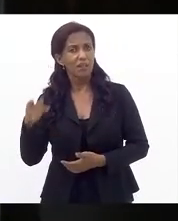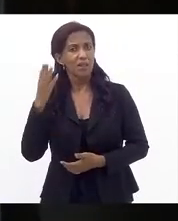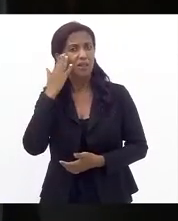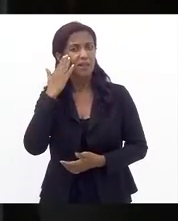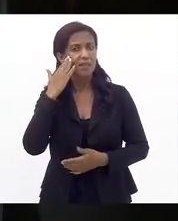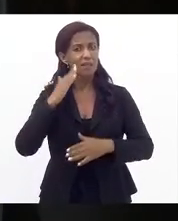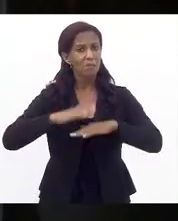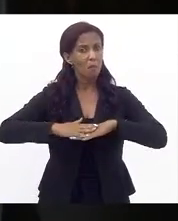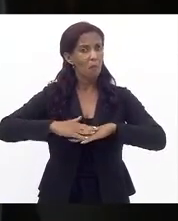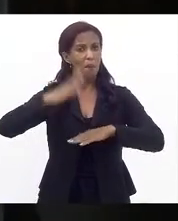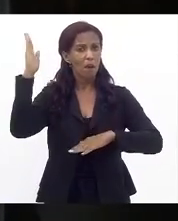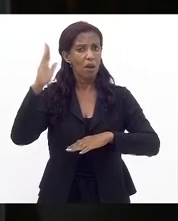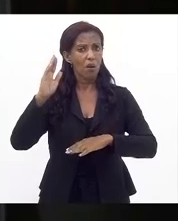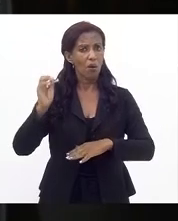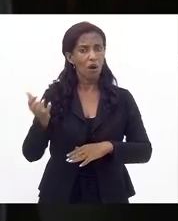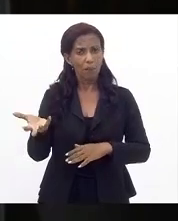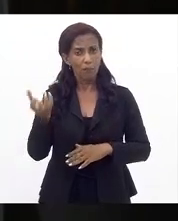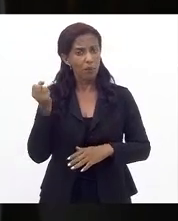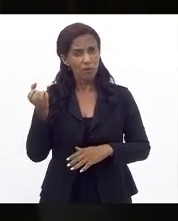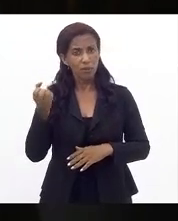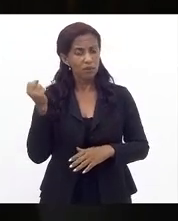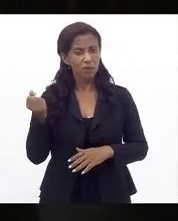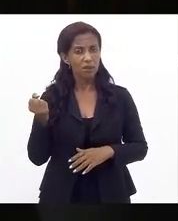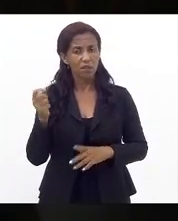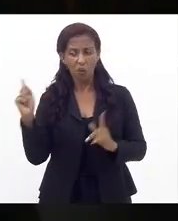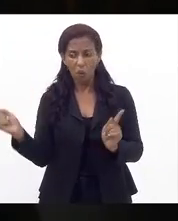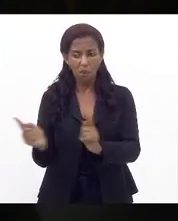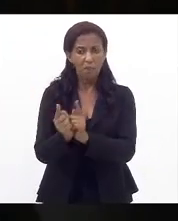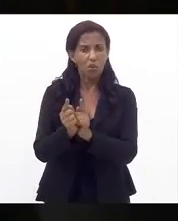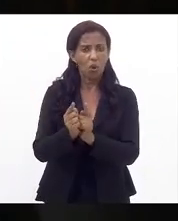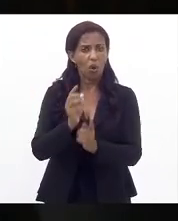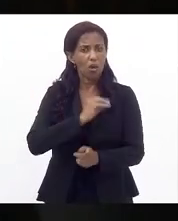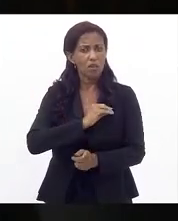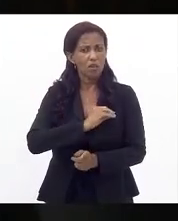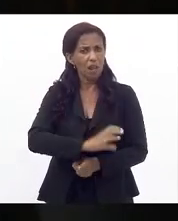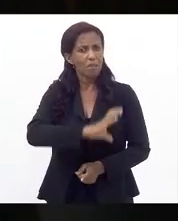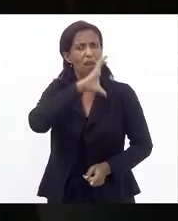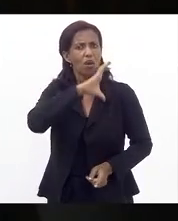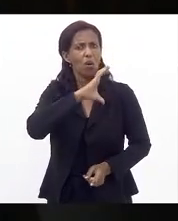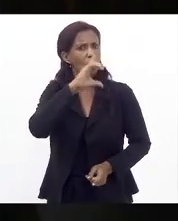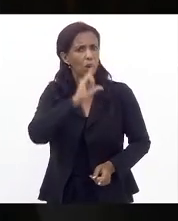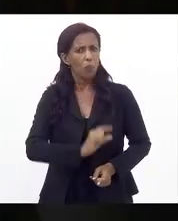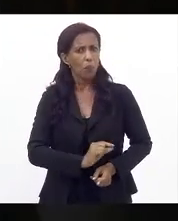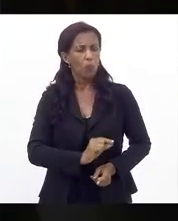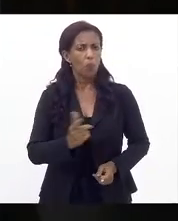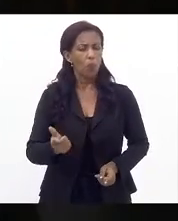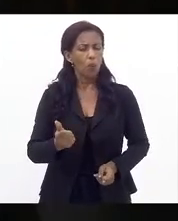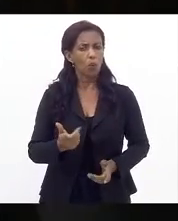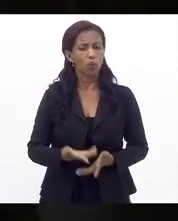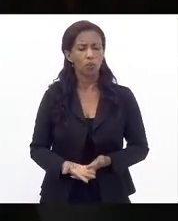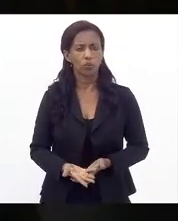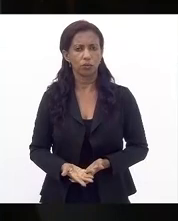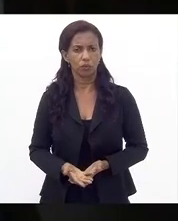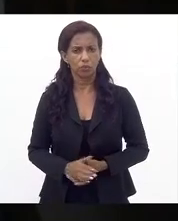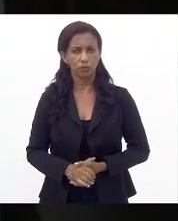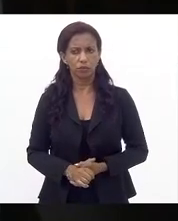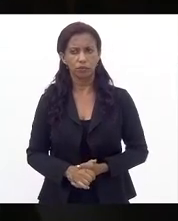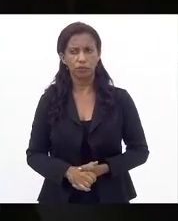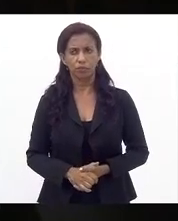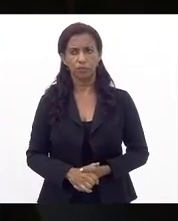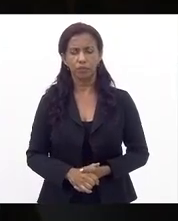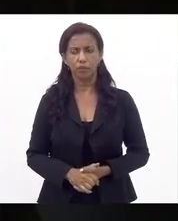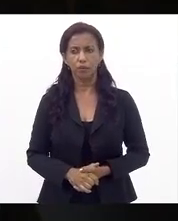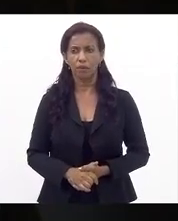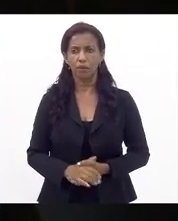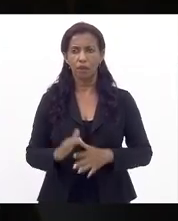contar com a maior aposentadoria possível e não com a minha não era aposentadoria possível que os custos são muito maiores com aposentadoria